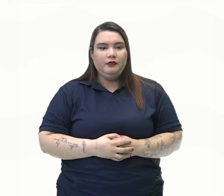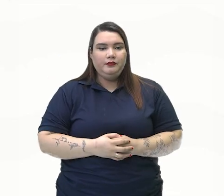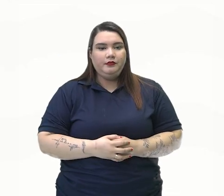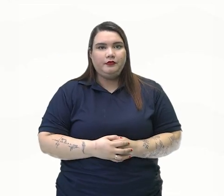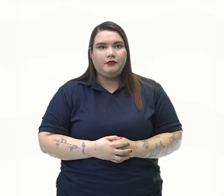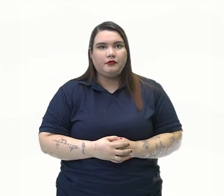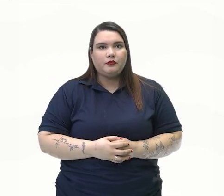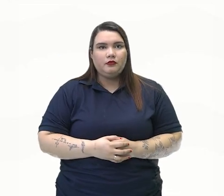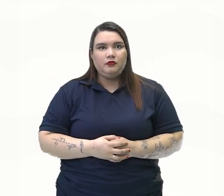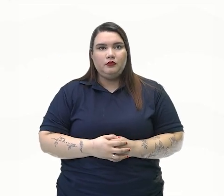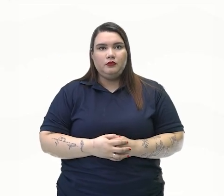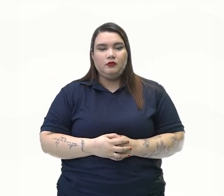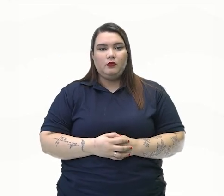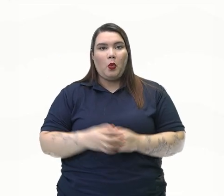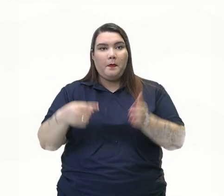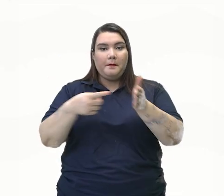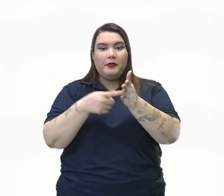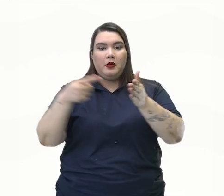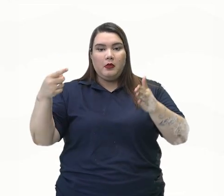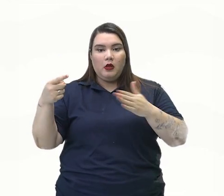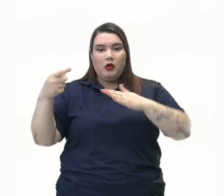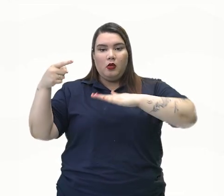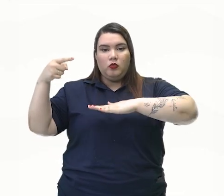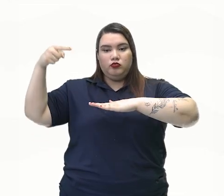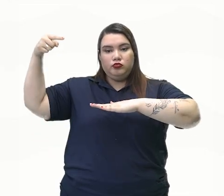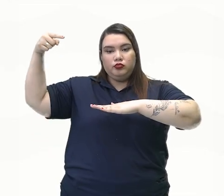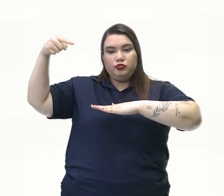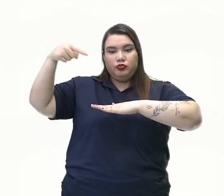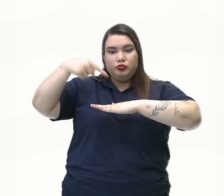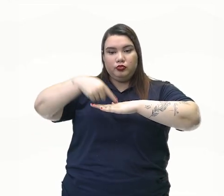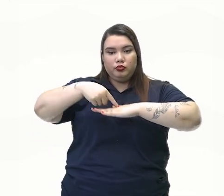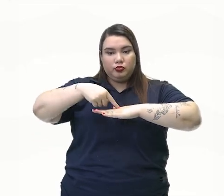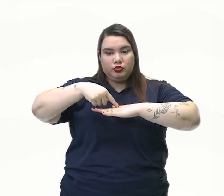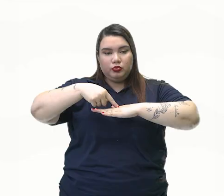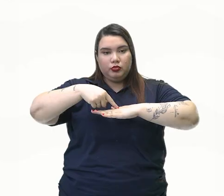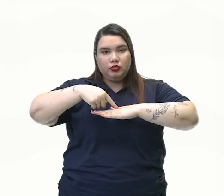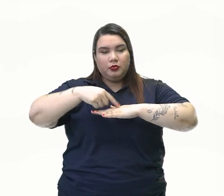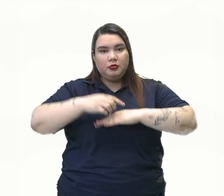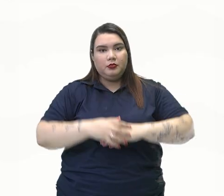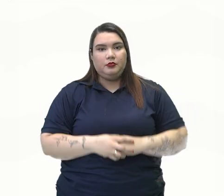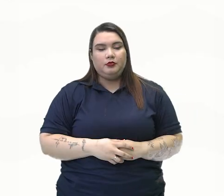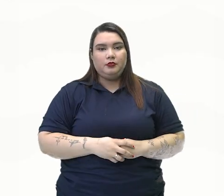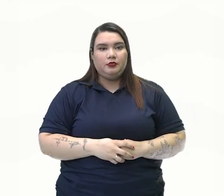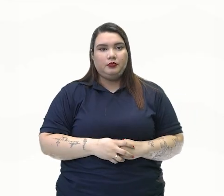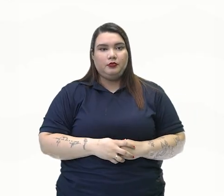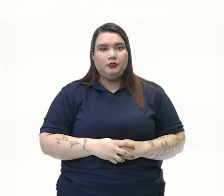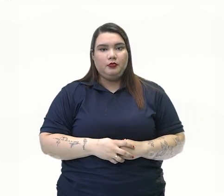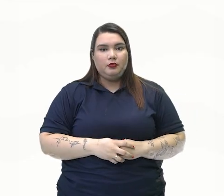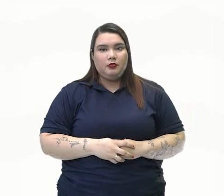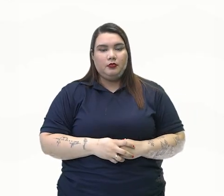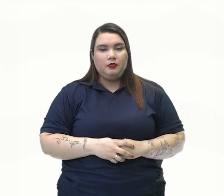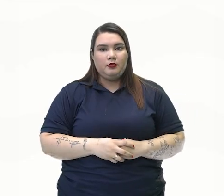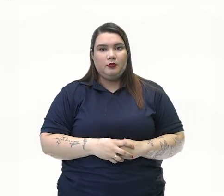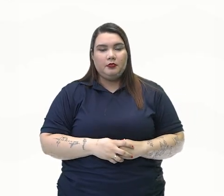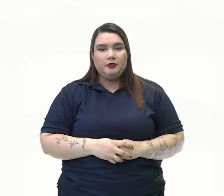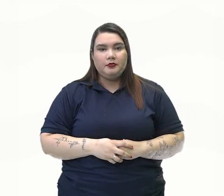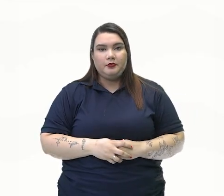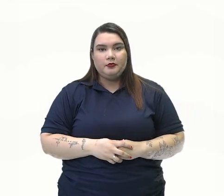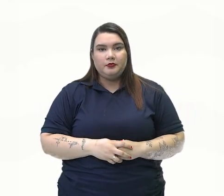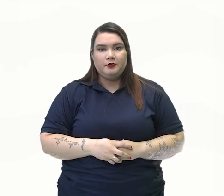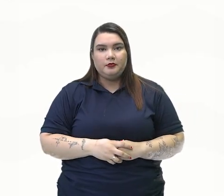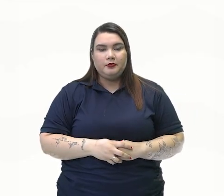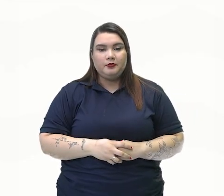atingem a superfície. Então, é como eu tivesse aqui essa lanterna, Aí eu tenho, neste caso aí,